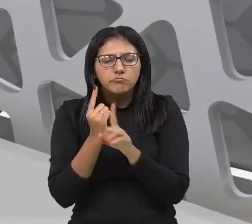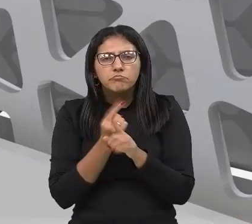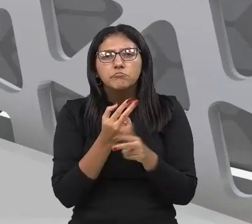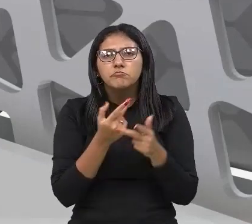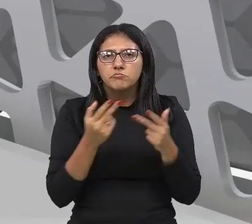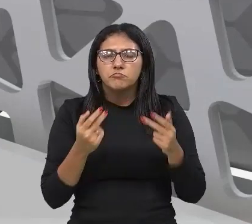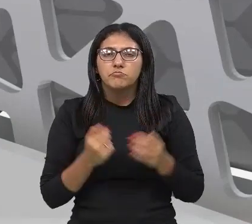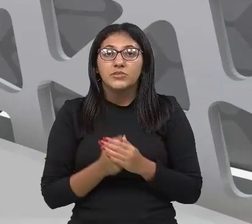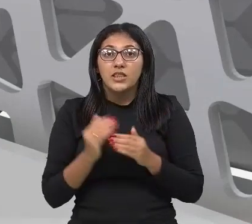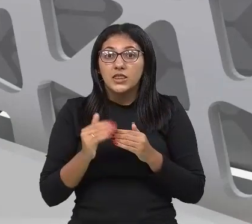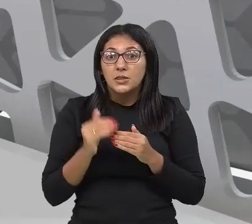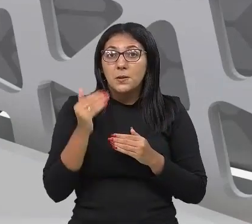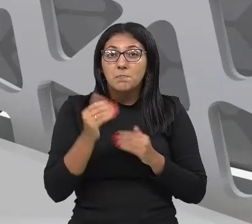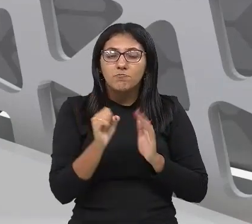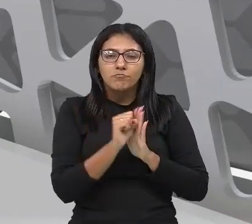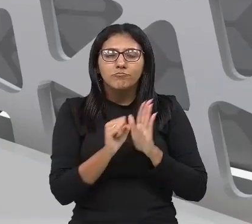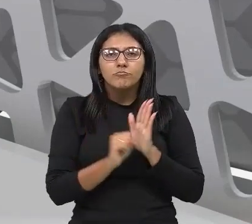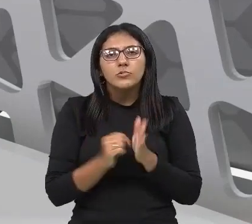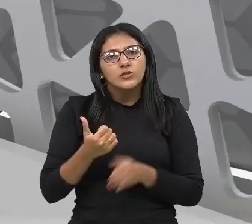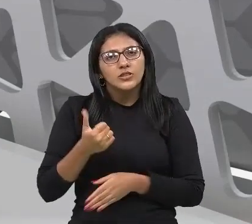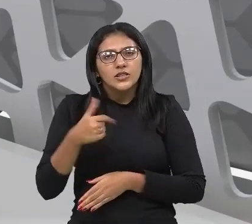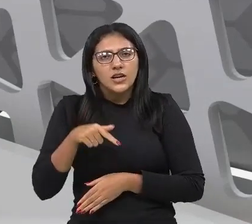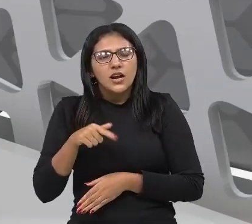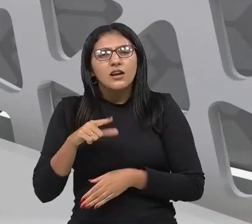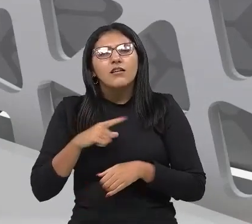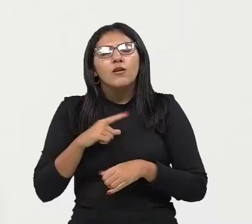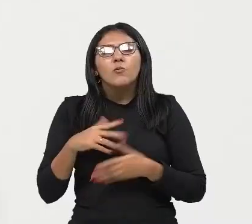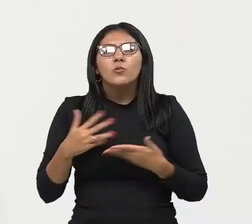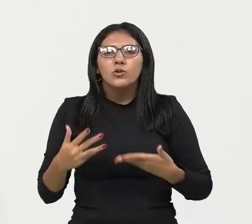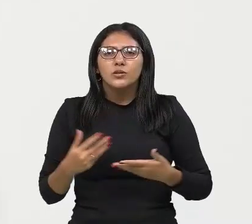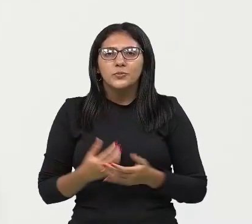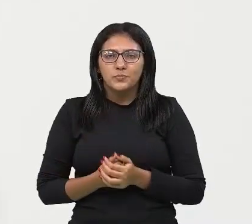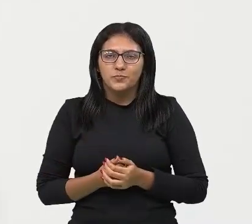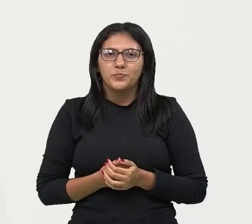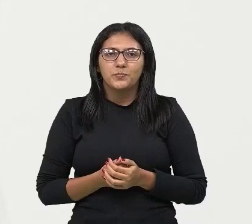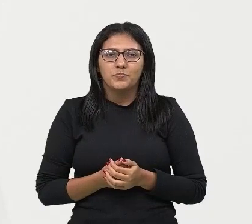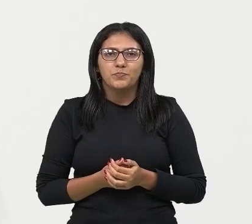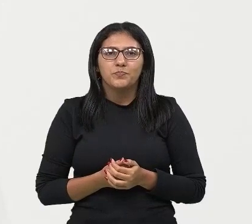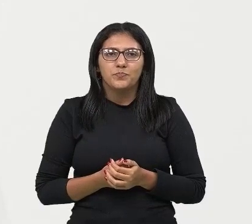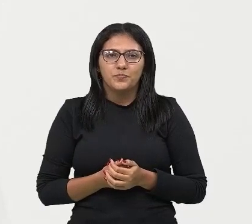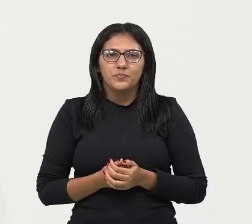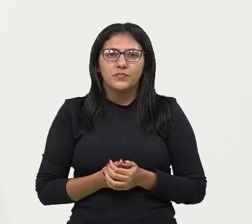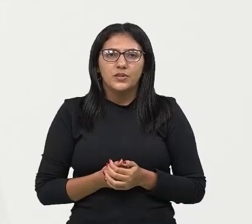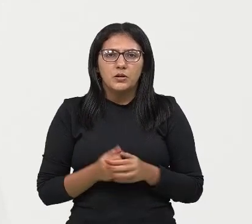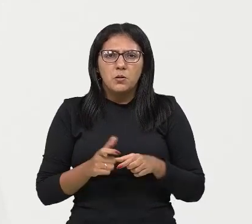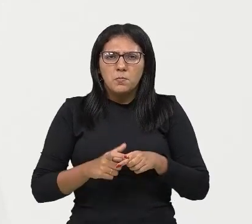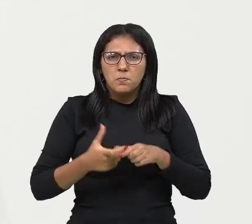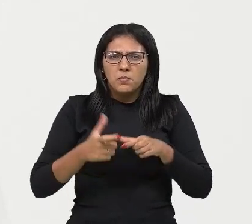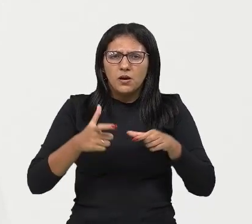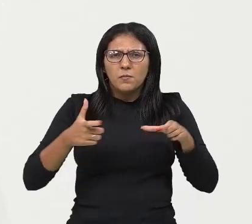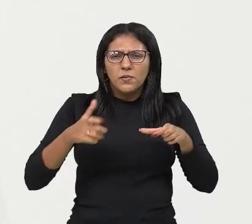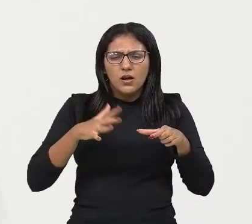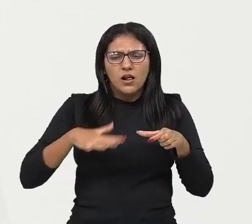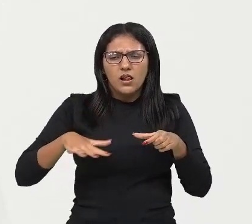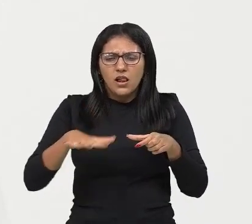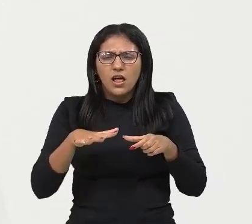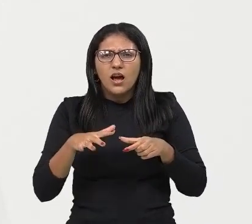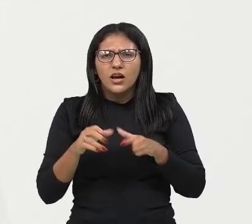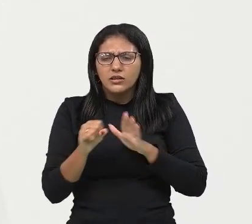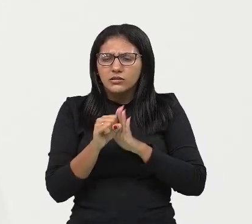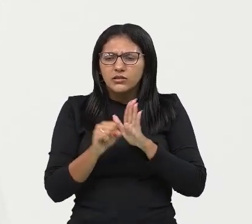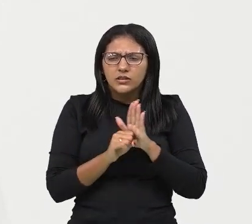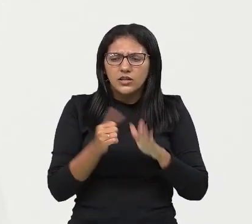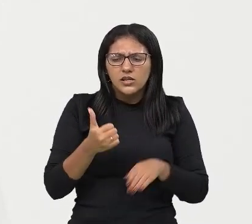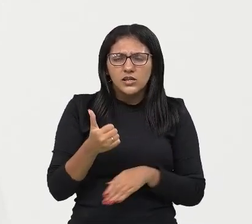século XVII vai ocorrer o quê? Olha só, a exploração econômica do território no século